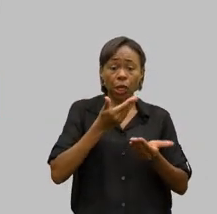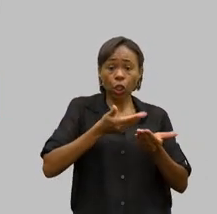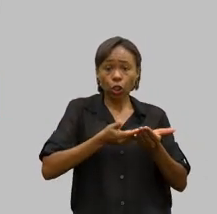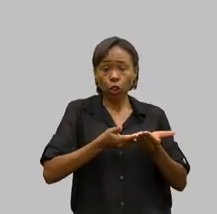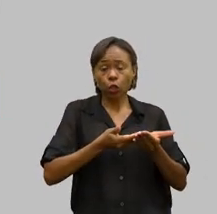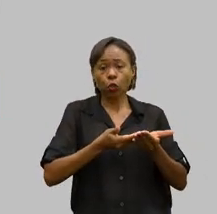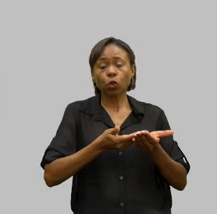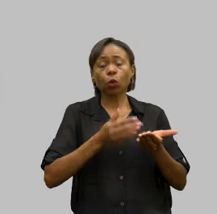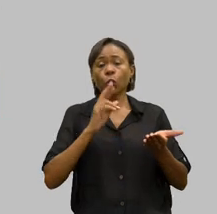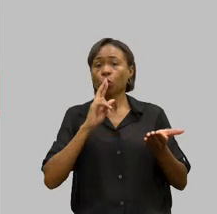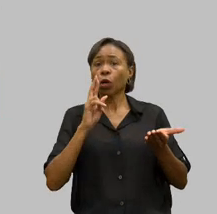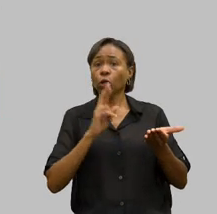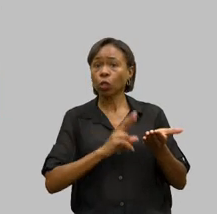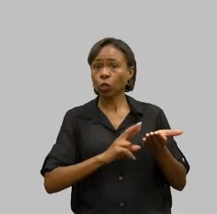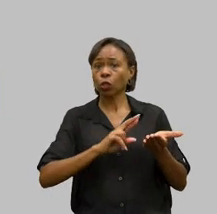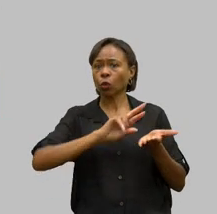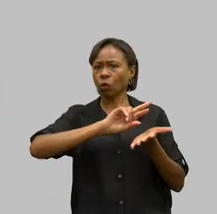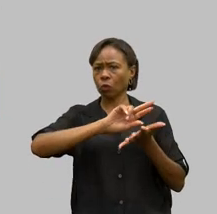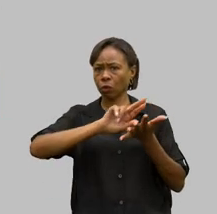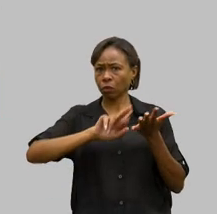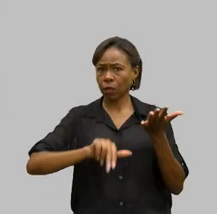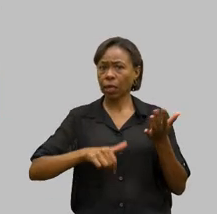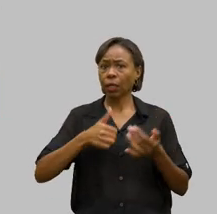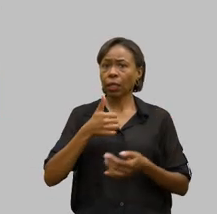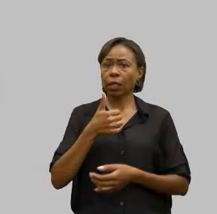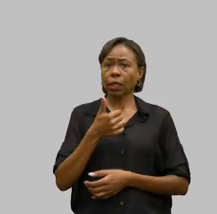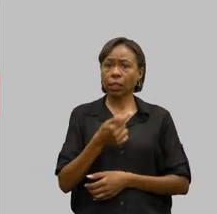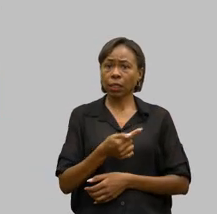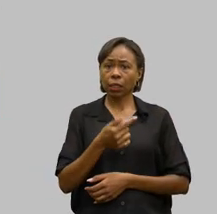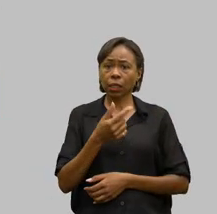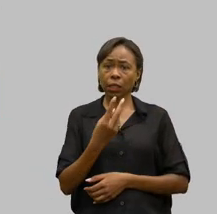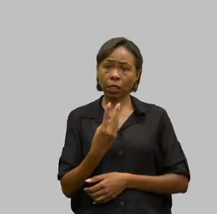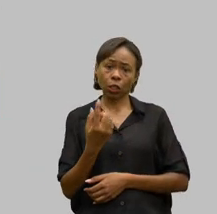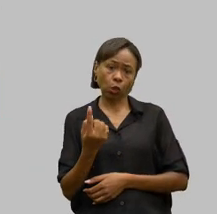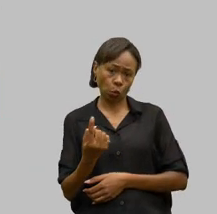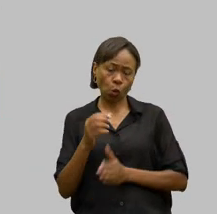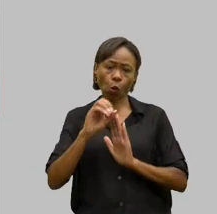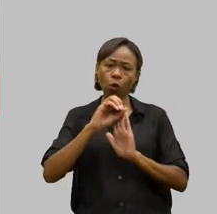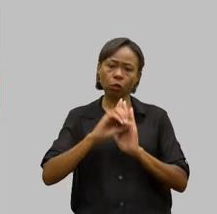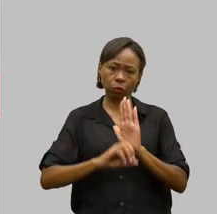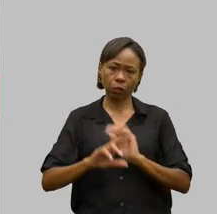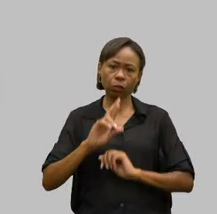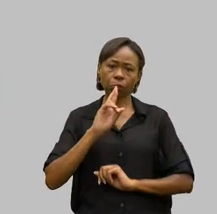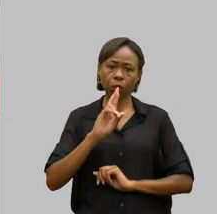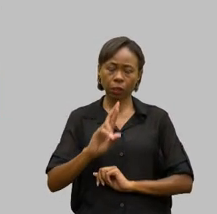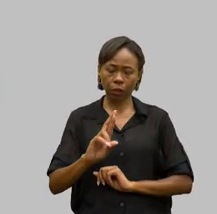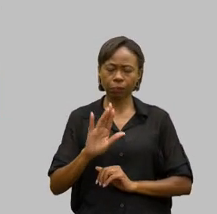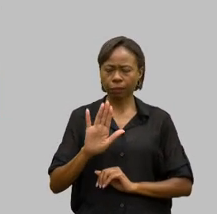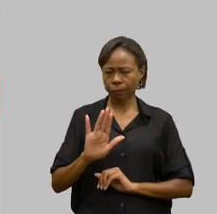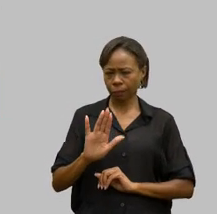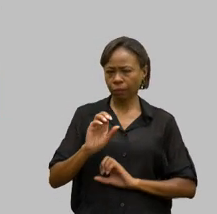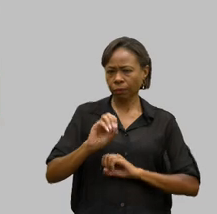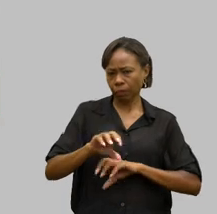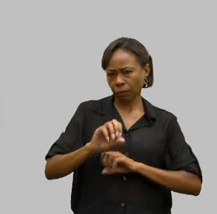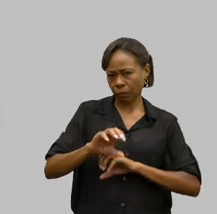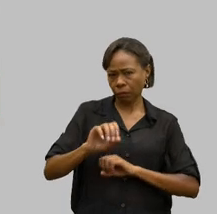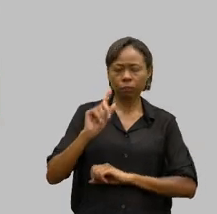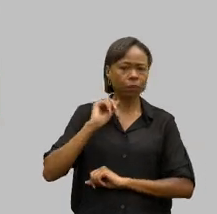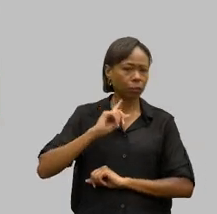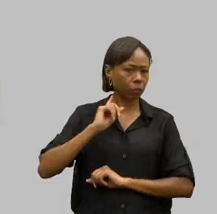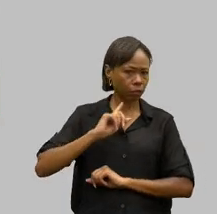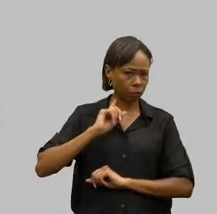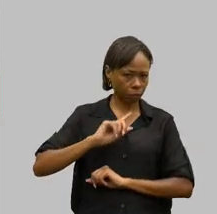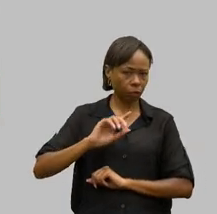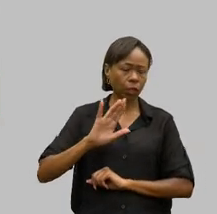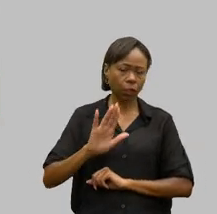731 ofícios dos nossos deputados respondidos. Então, inicio um pouquinho falando da educação de Minas Gerais, apresentando as nossas